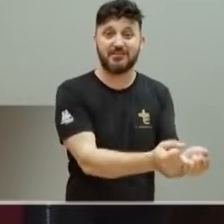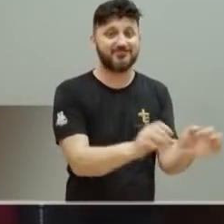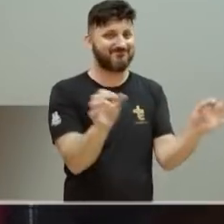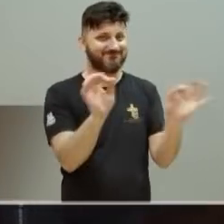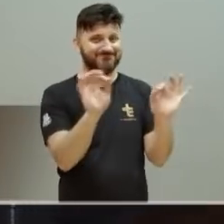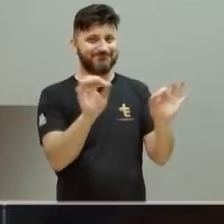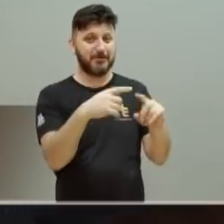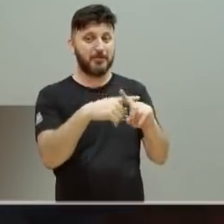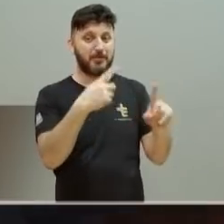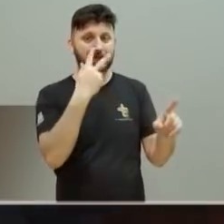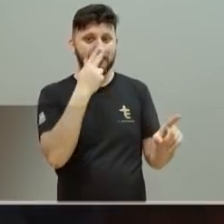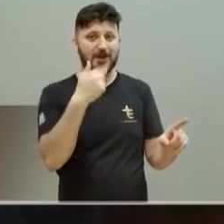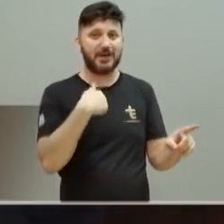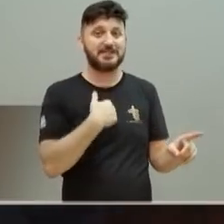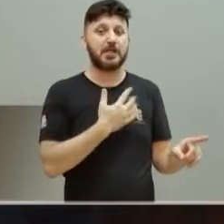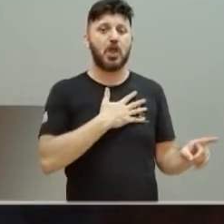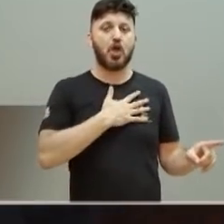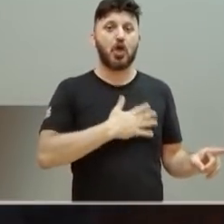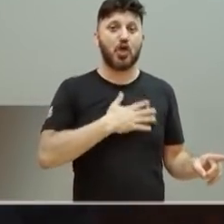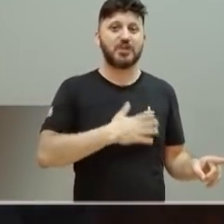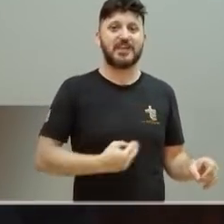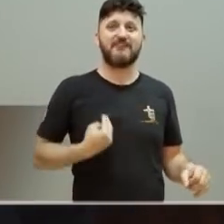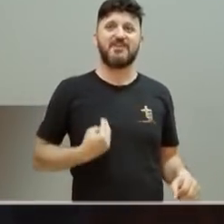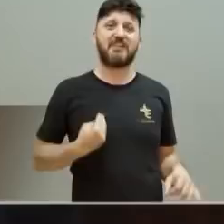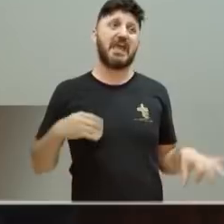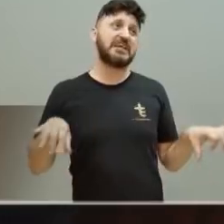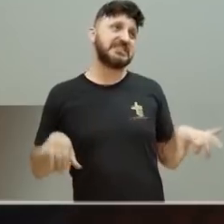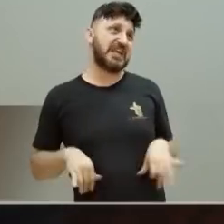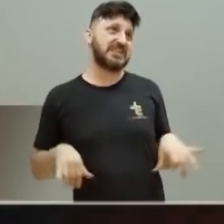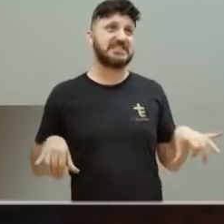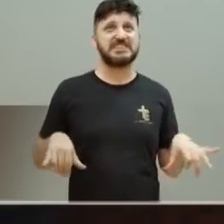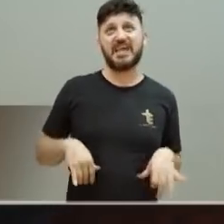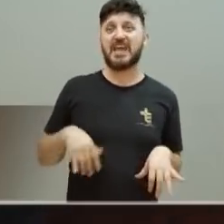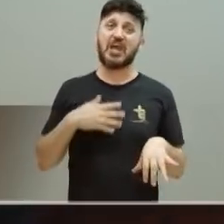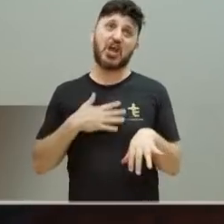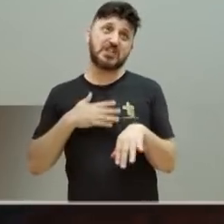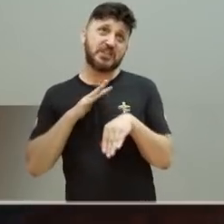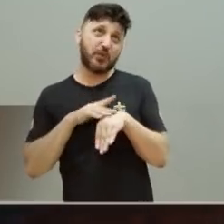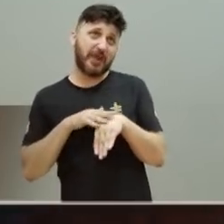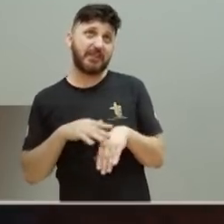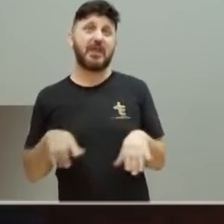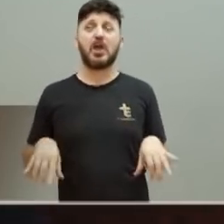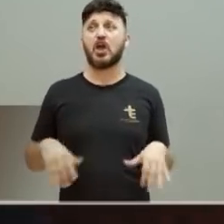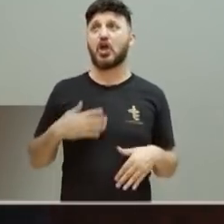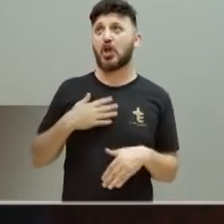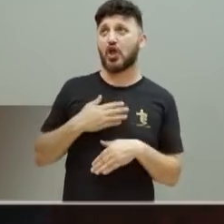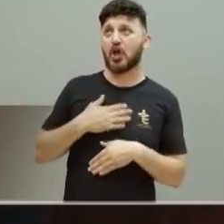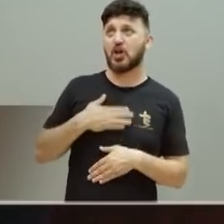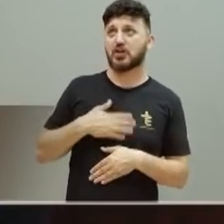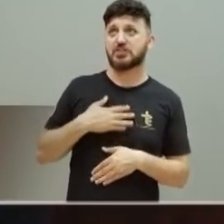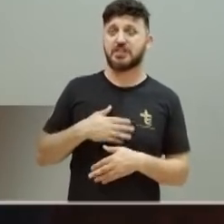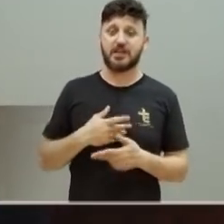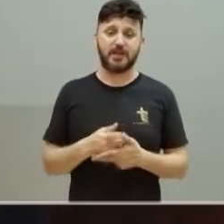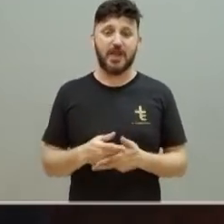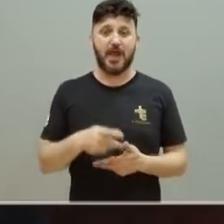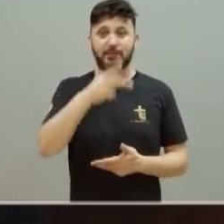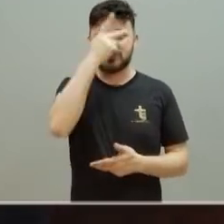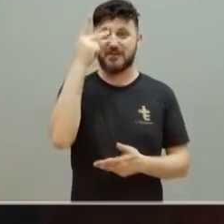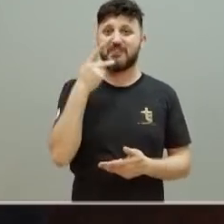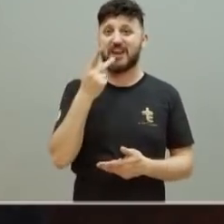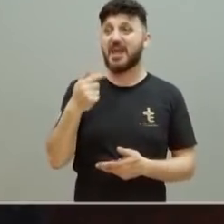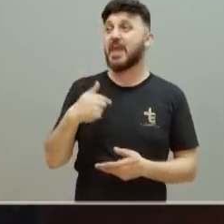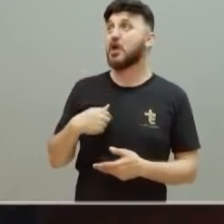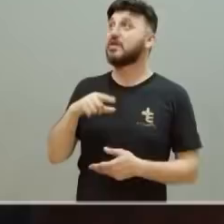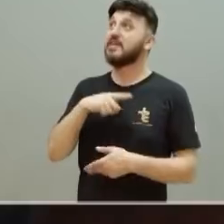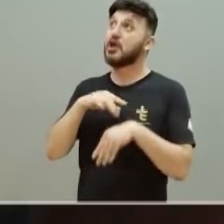porque parece que gosta de viver doente. E tem gente que fala assim: eu tenho a tal